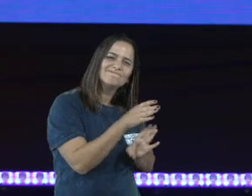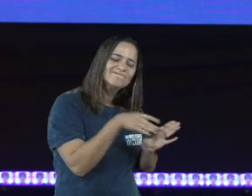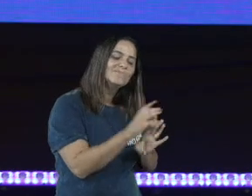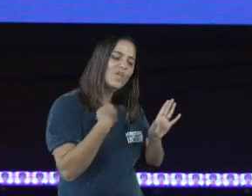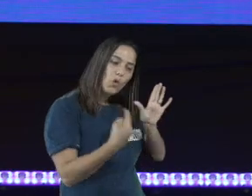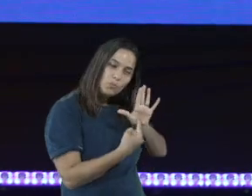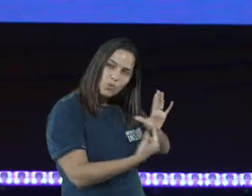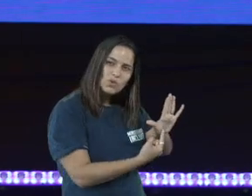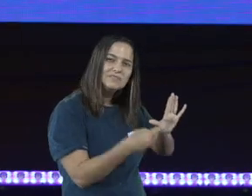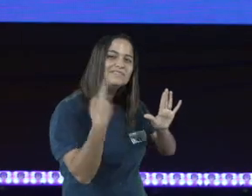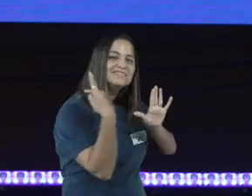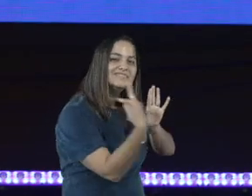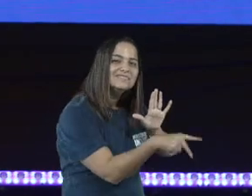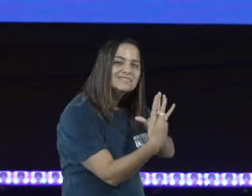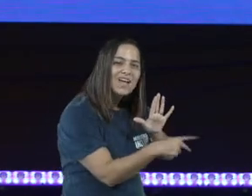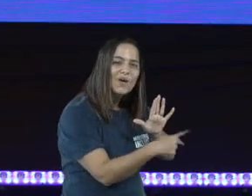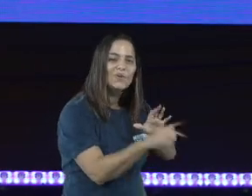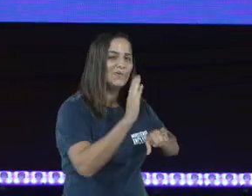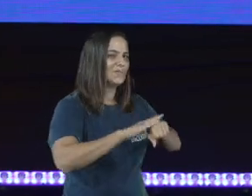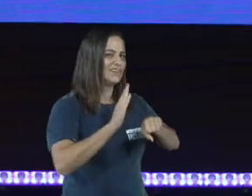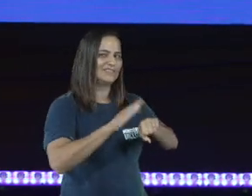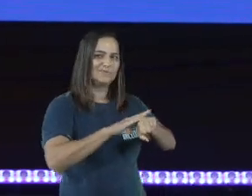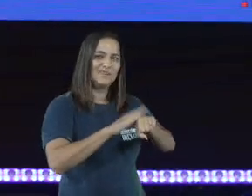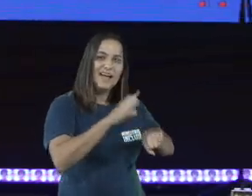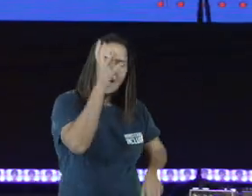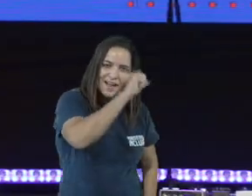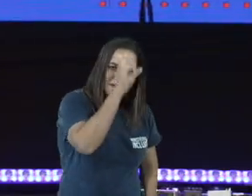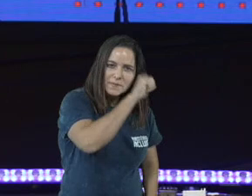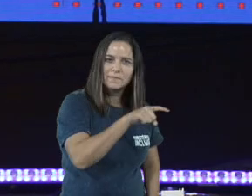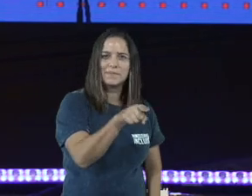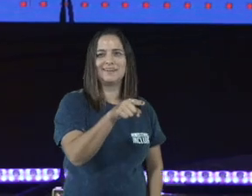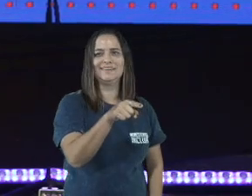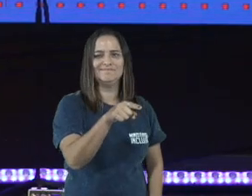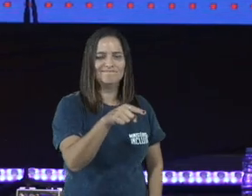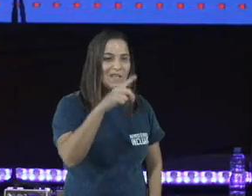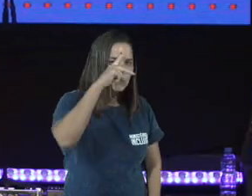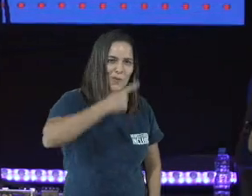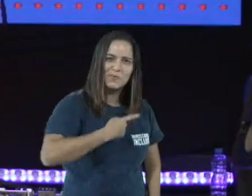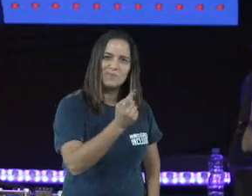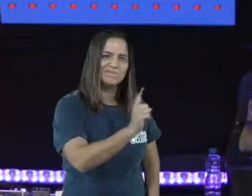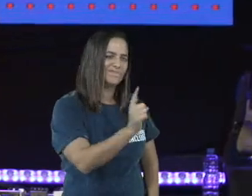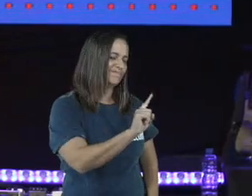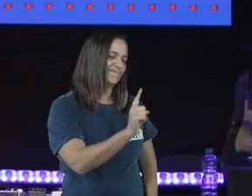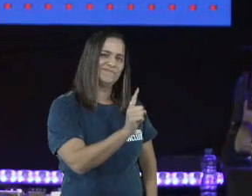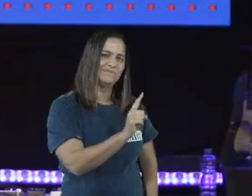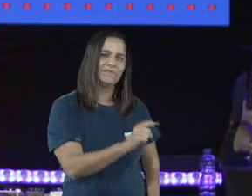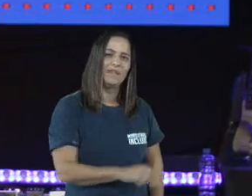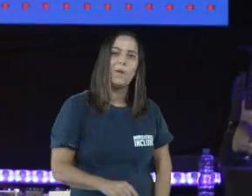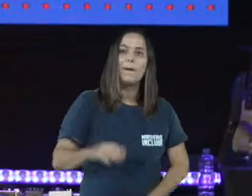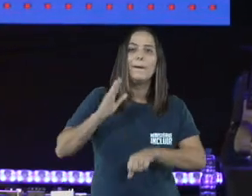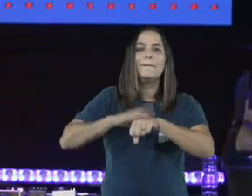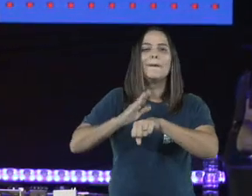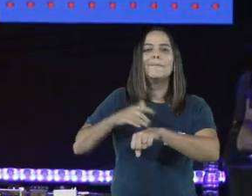você é o que você escolhe agora que vai ser para mim e Deus falou claramente comigo e eu na porta do seminário uma oração falei ó